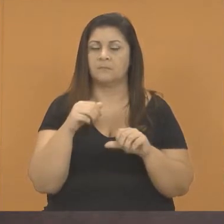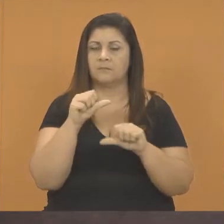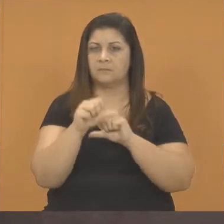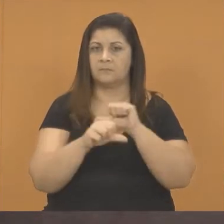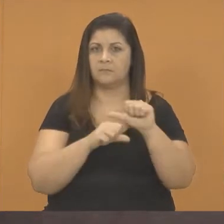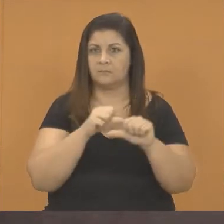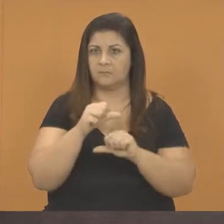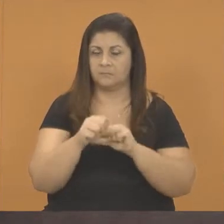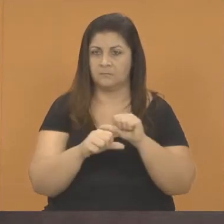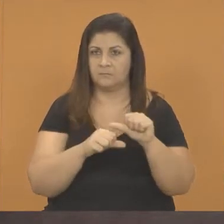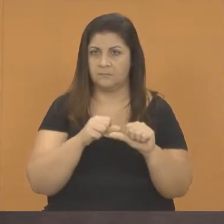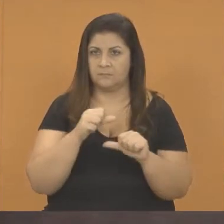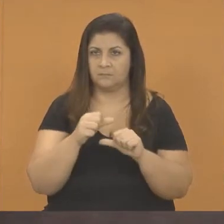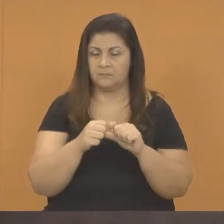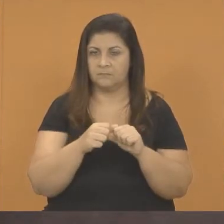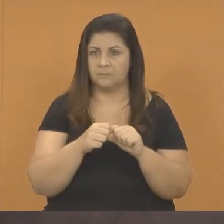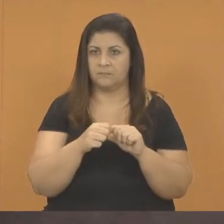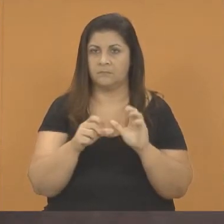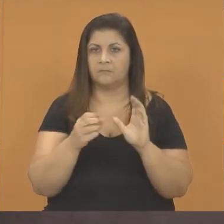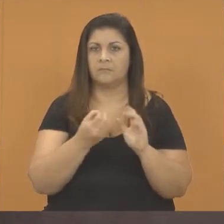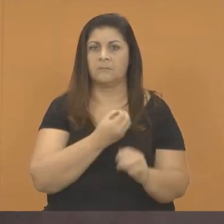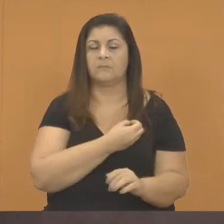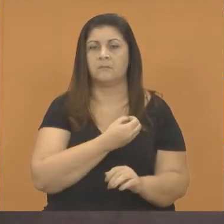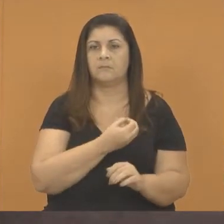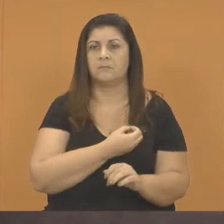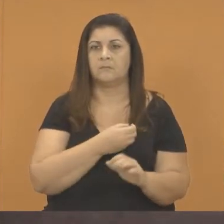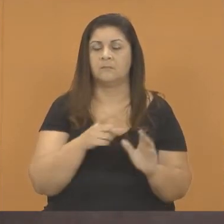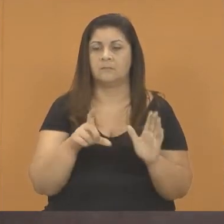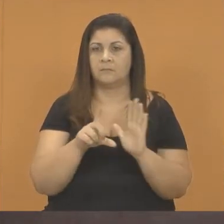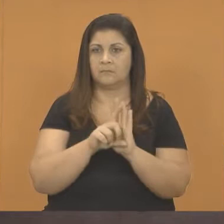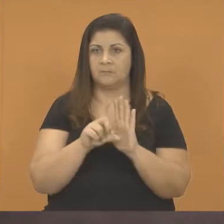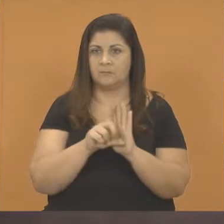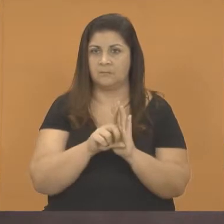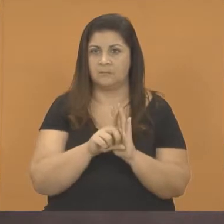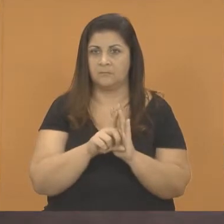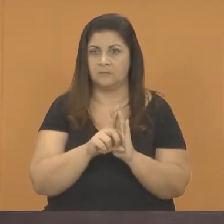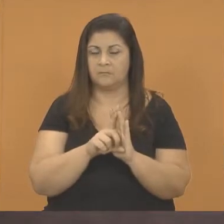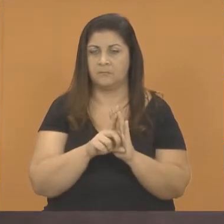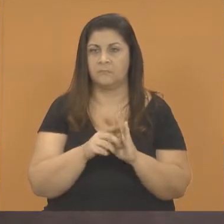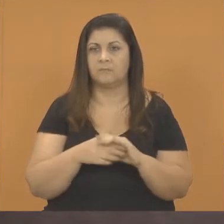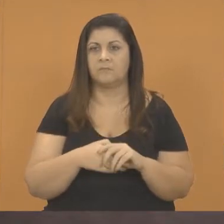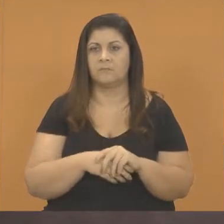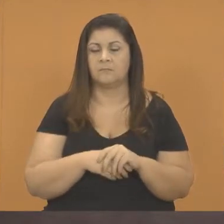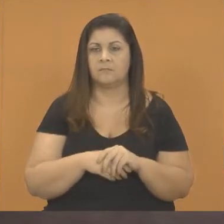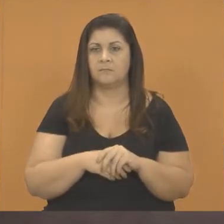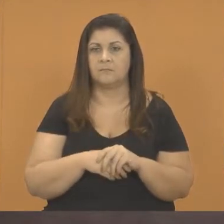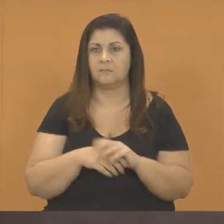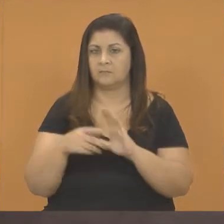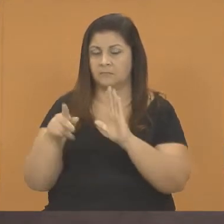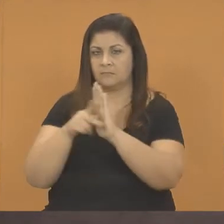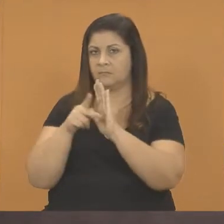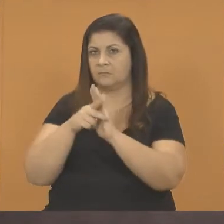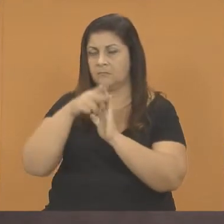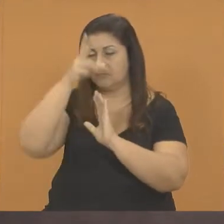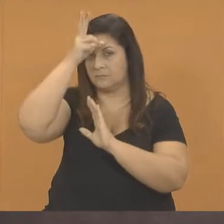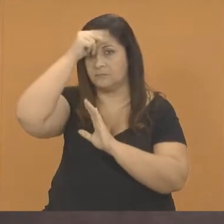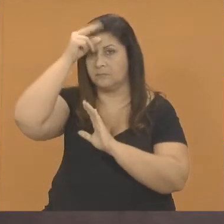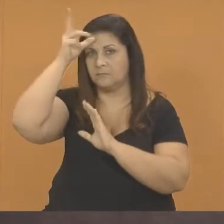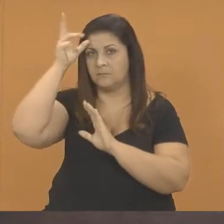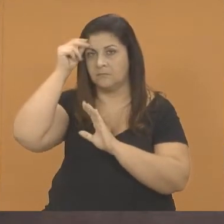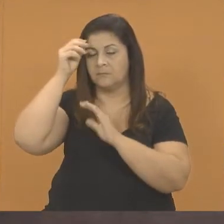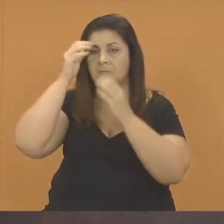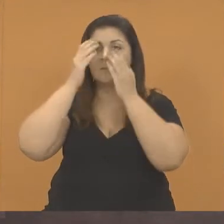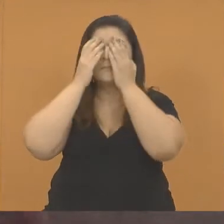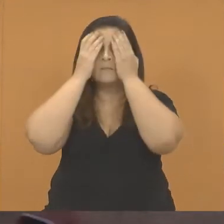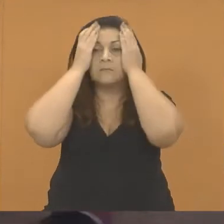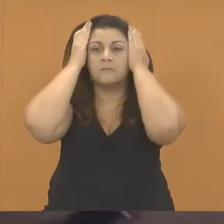38 de 28 setembro de 2017 o prefeito do município de jacareí usando das atribuições que lhe são conferidas por lei faz saber que a